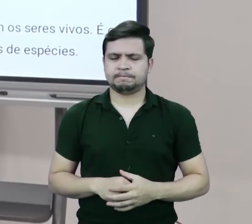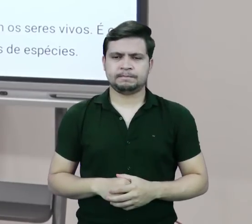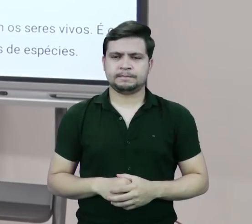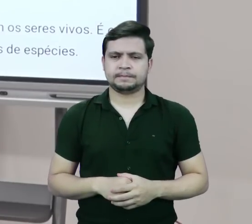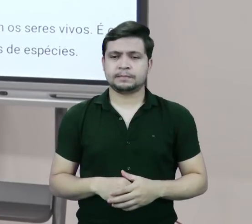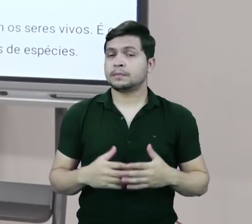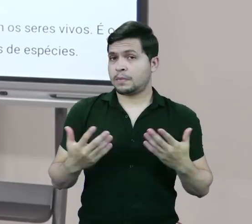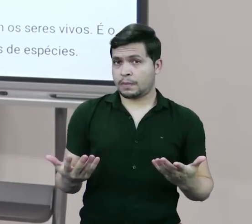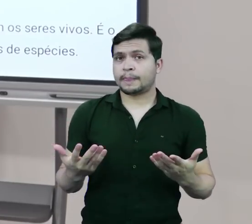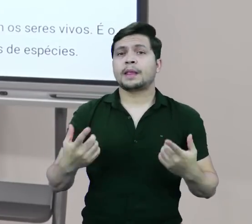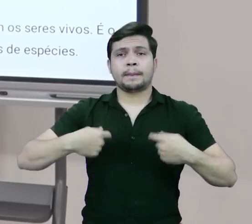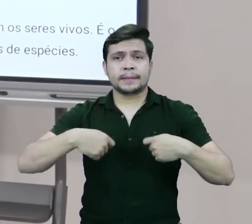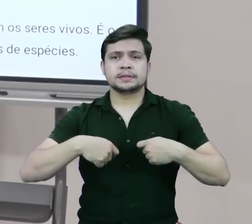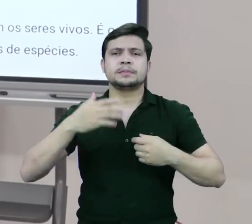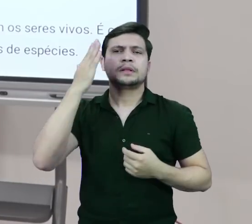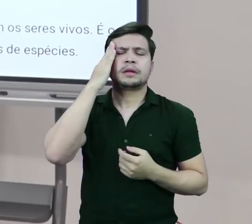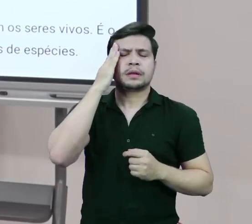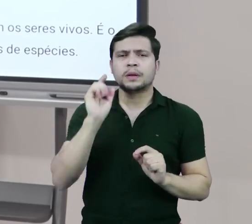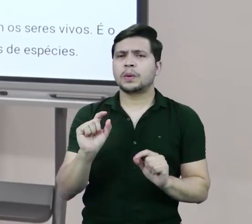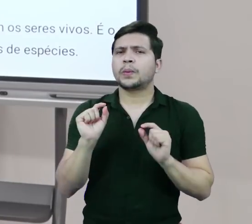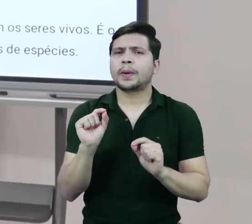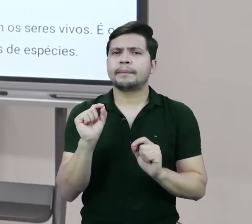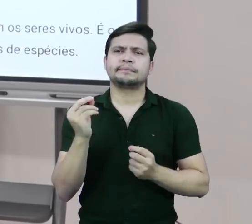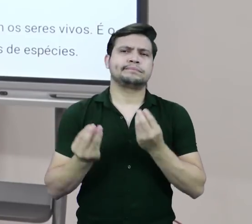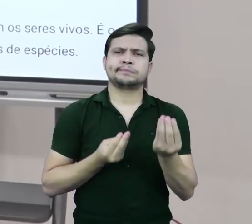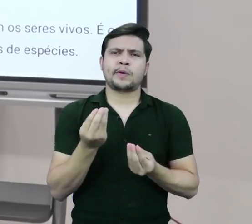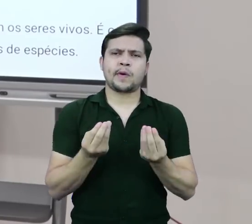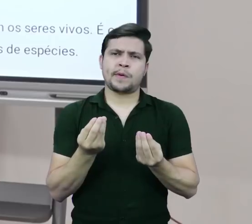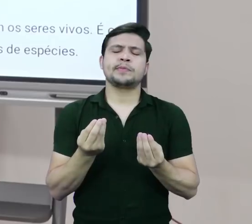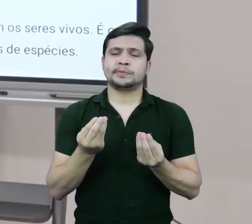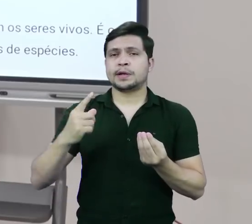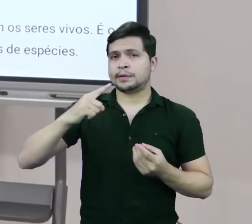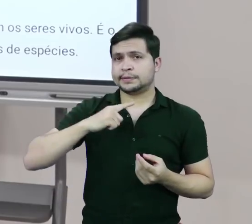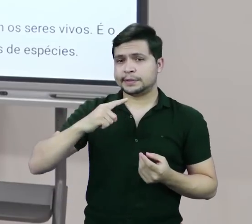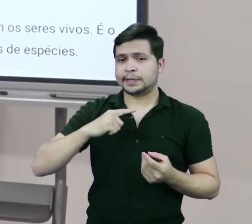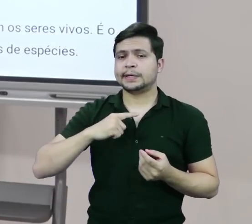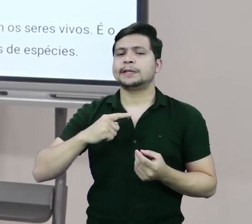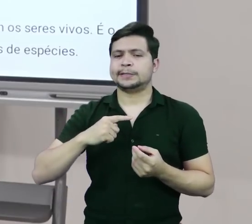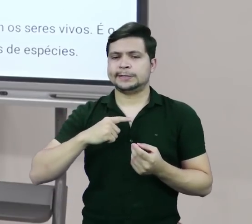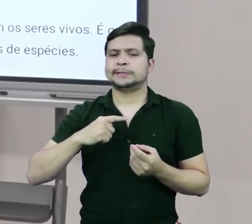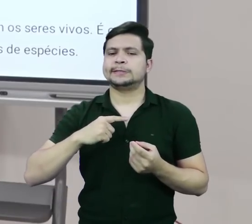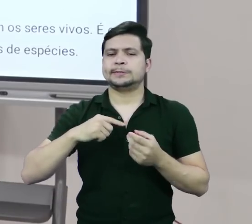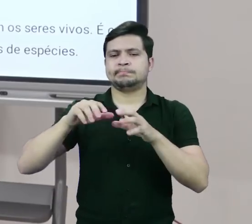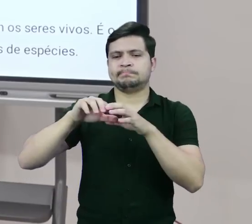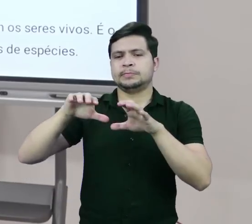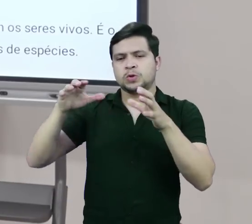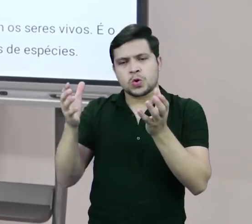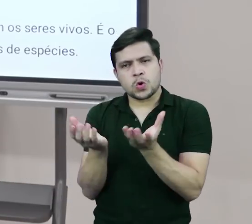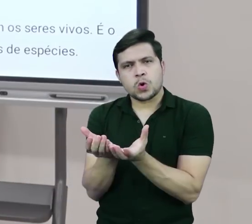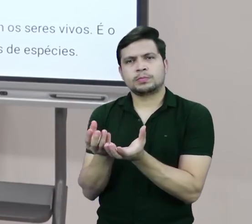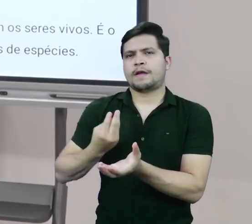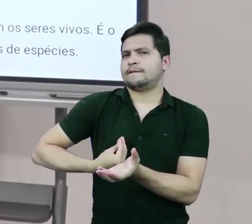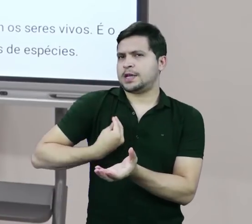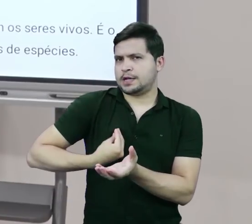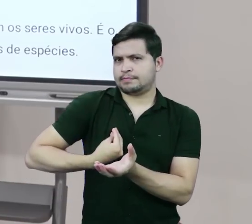Então, quando a gente fala em ecologia, é importante a gente entender a nossa casa. A nossa casa é a nossa biosfera. O nosso planeta é formado por